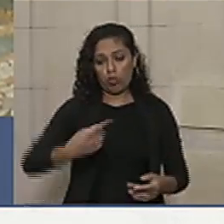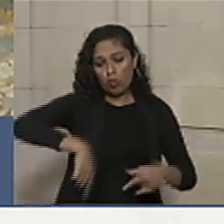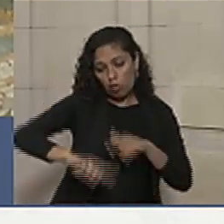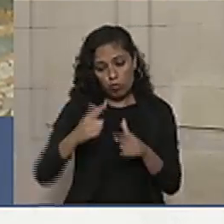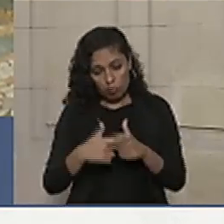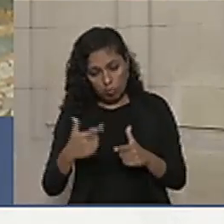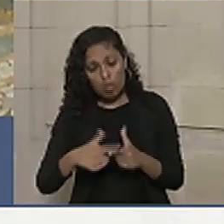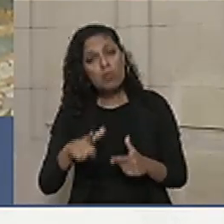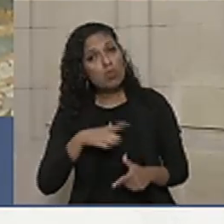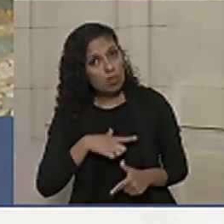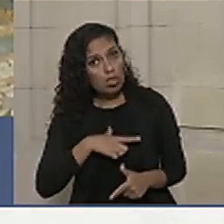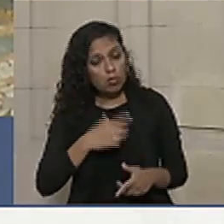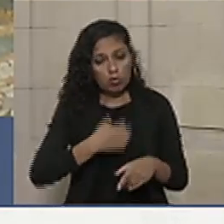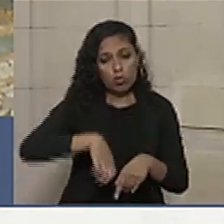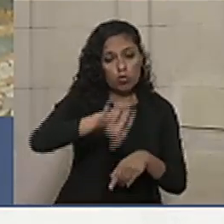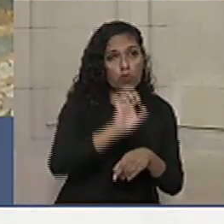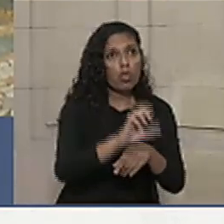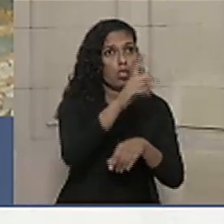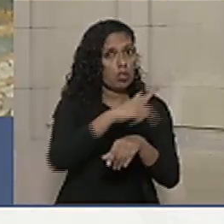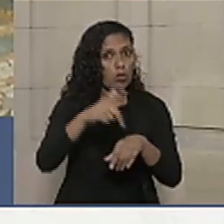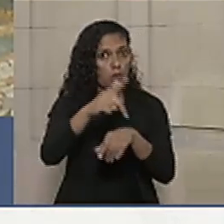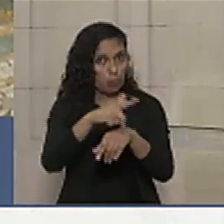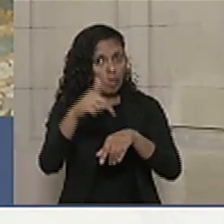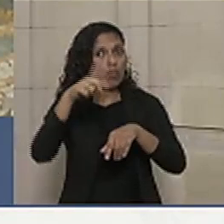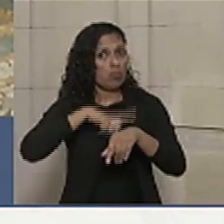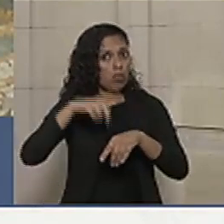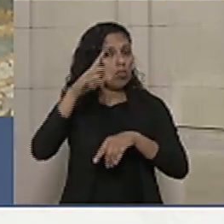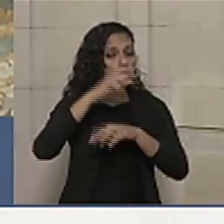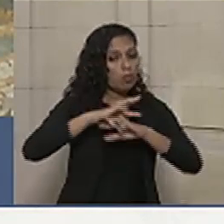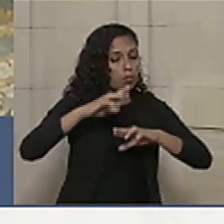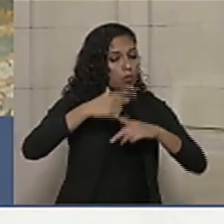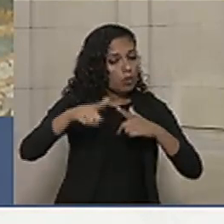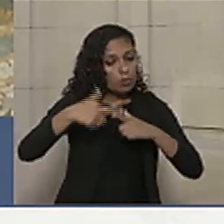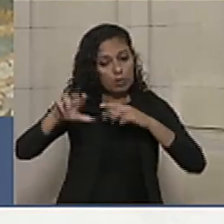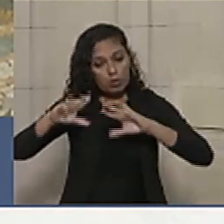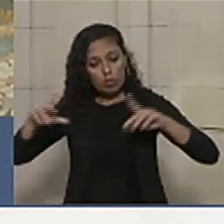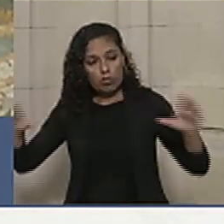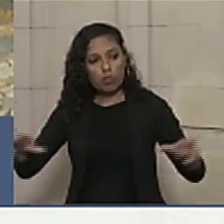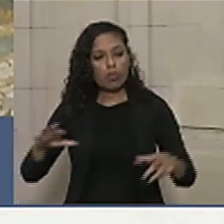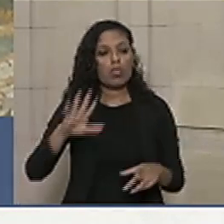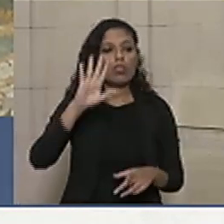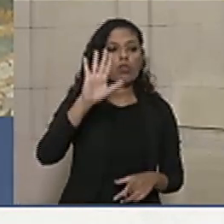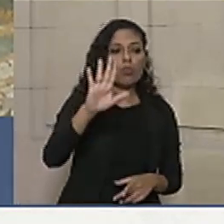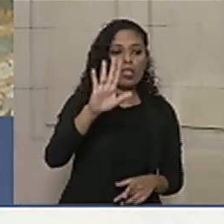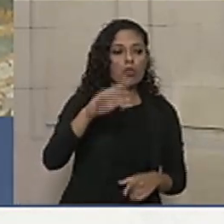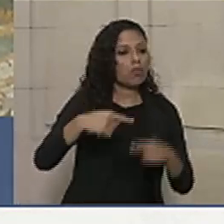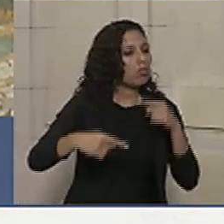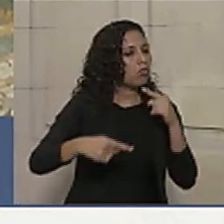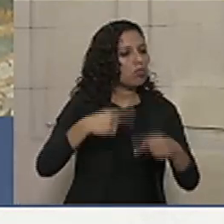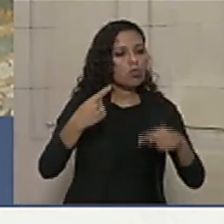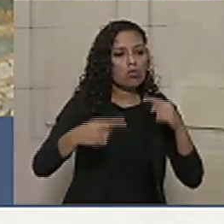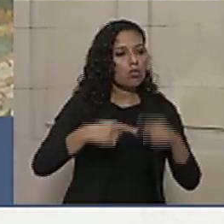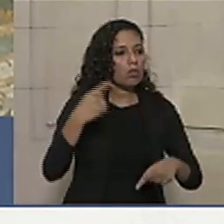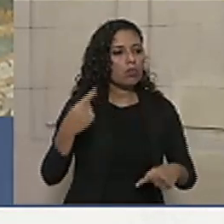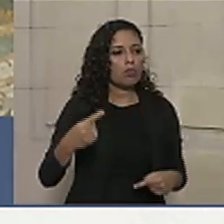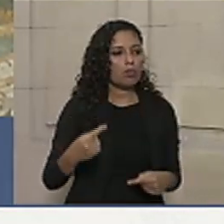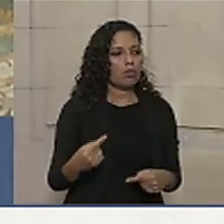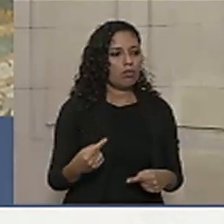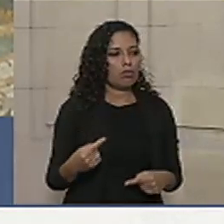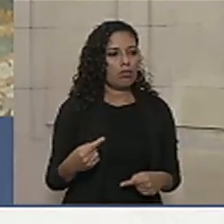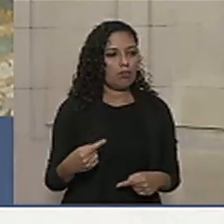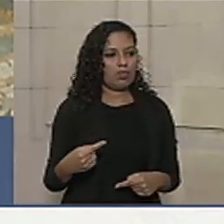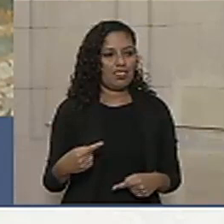tenhamos, a oitava economia, um Estado importante como o Estado brasileiro. Então, gostaria que o